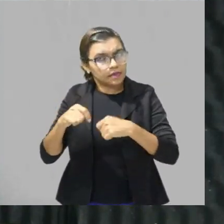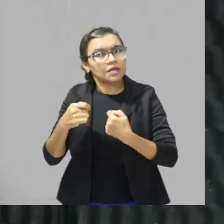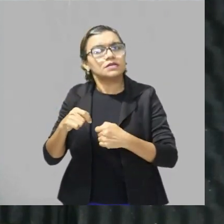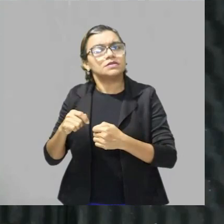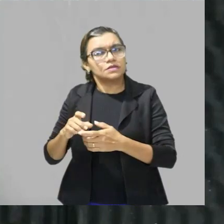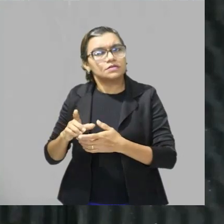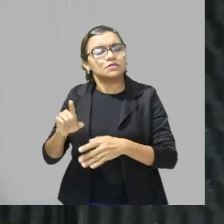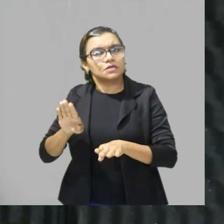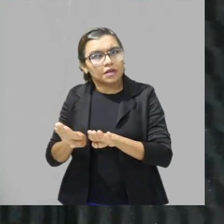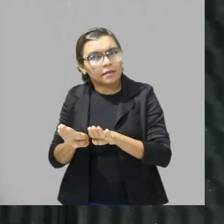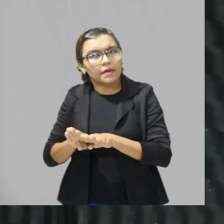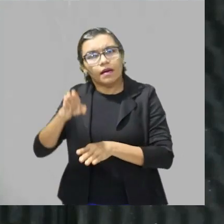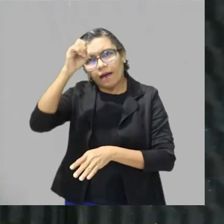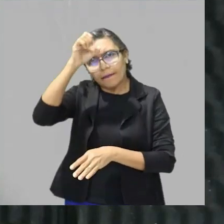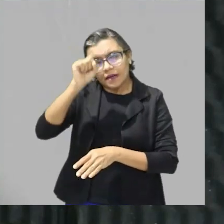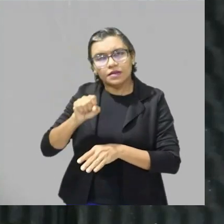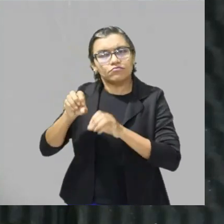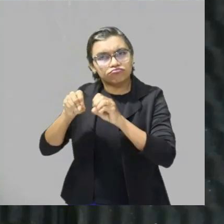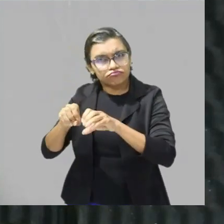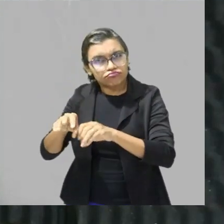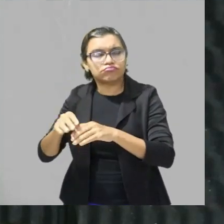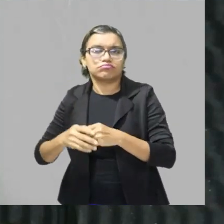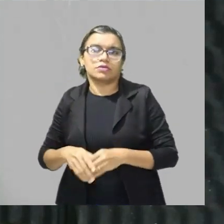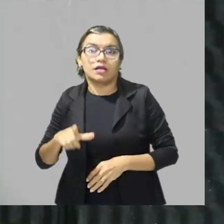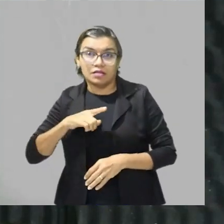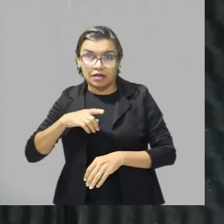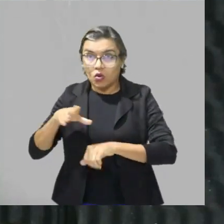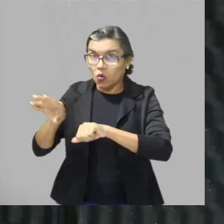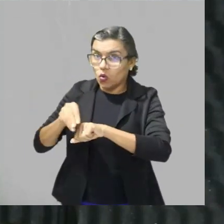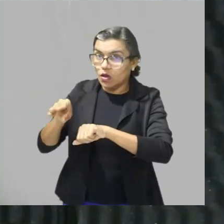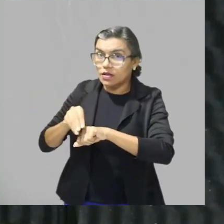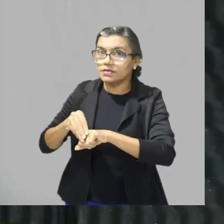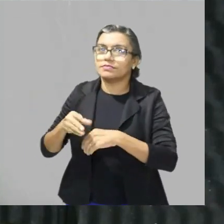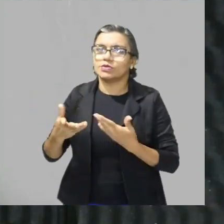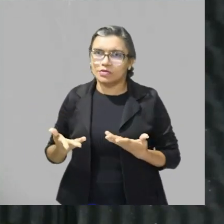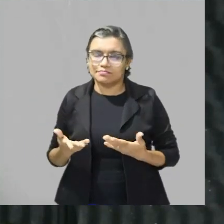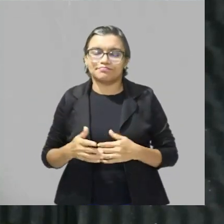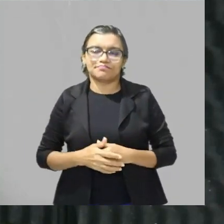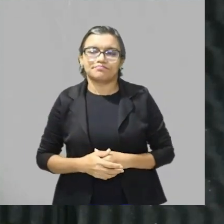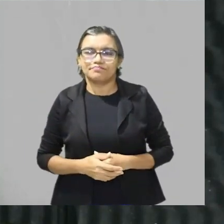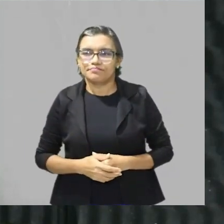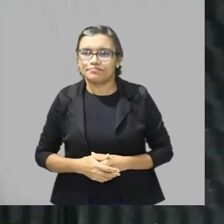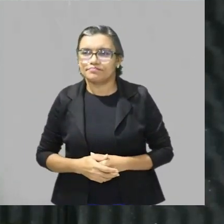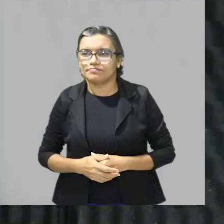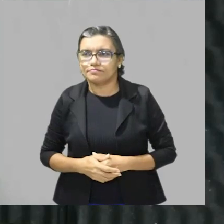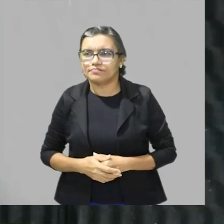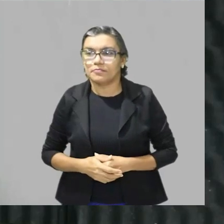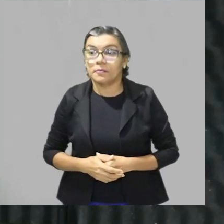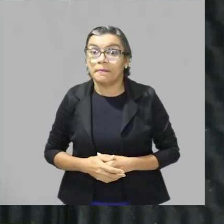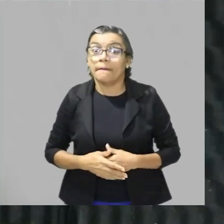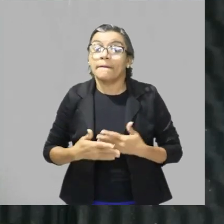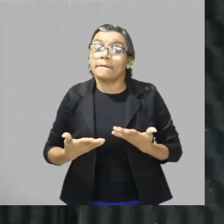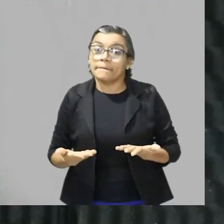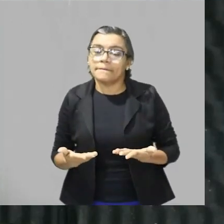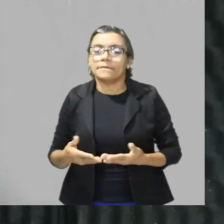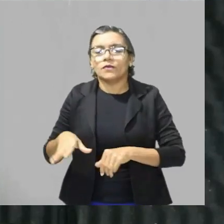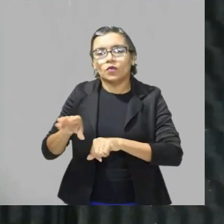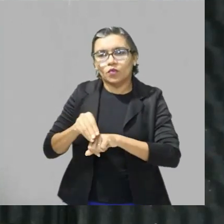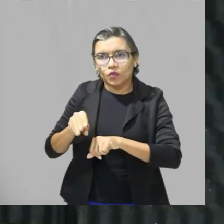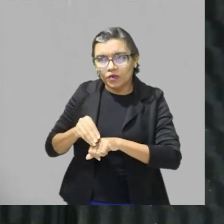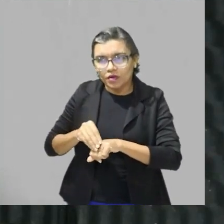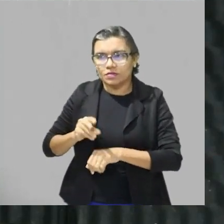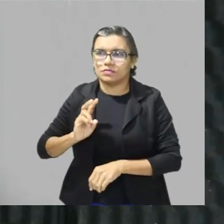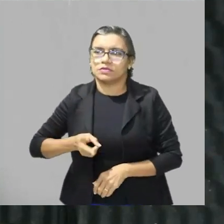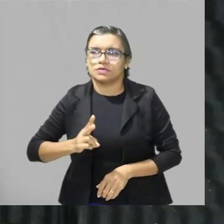deve ser claro ocupada com conhecimento Nada melhor do que isso né gente o conhecimento é sempre